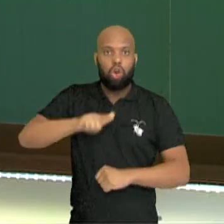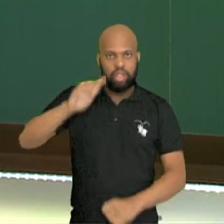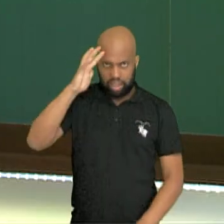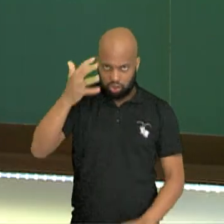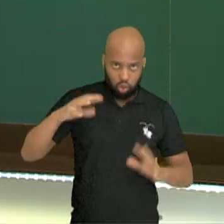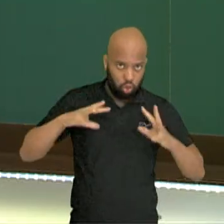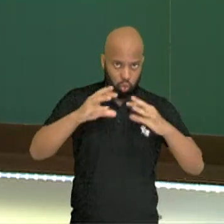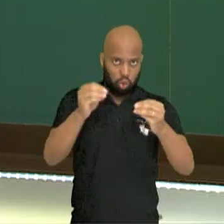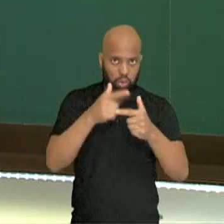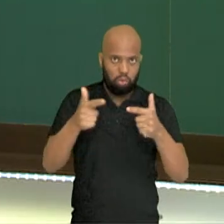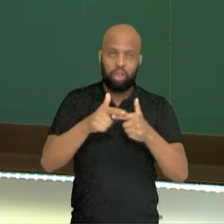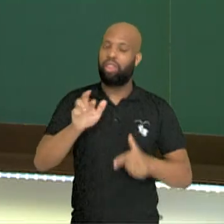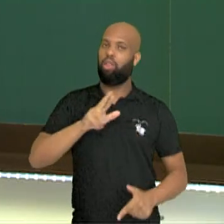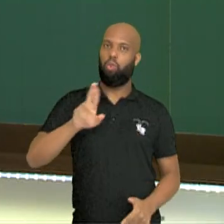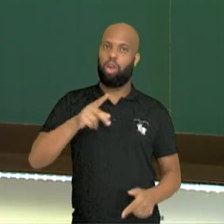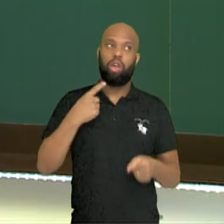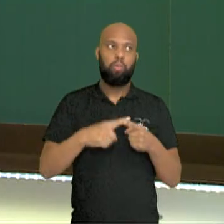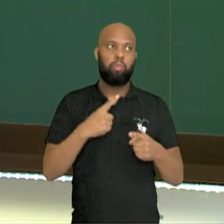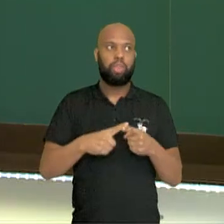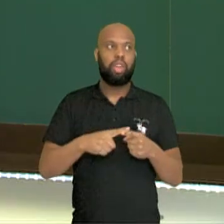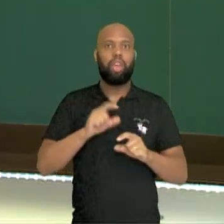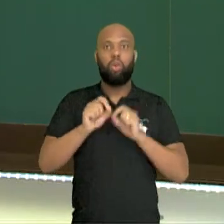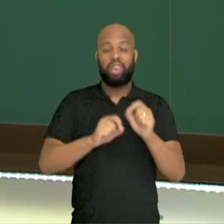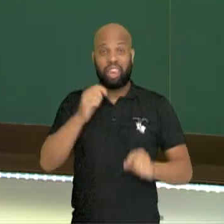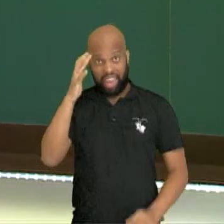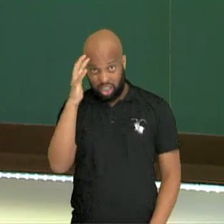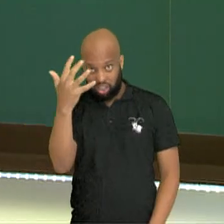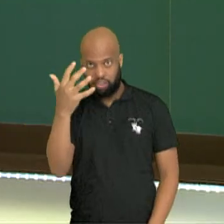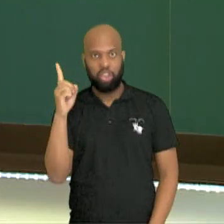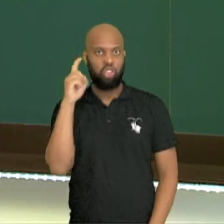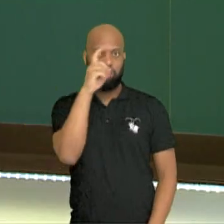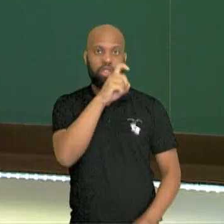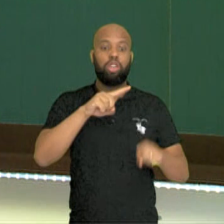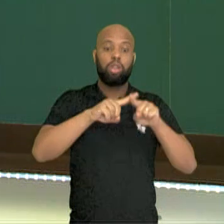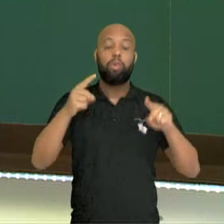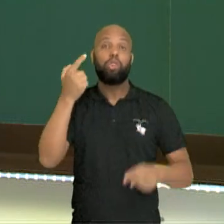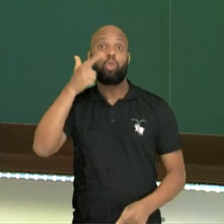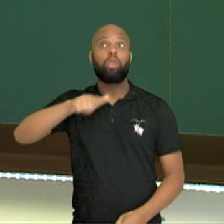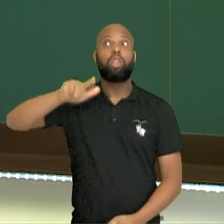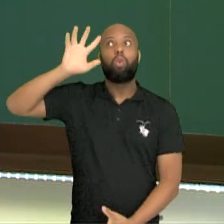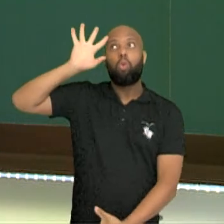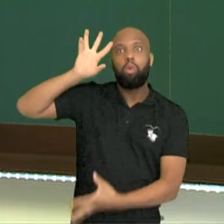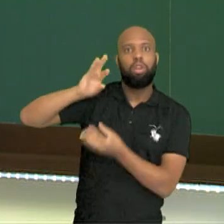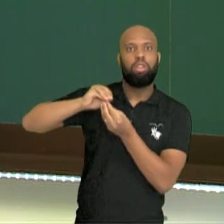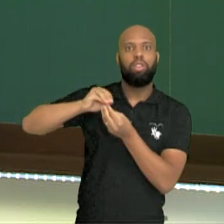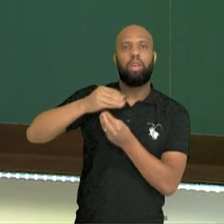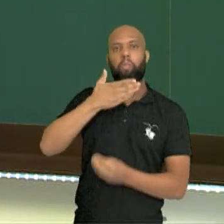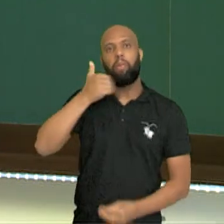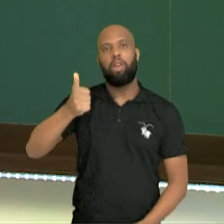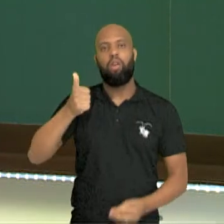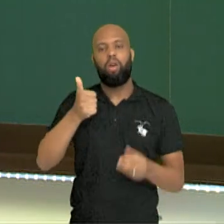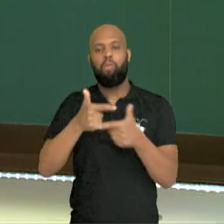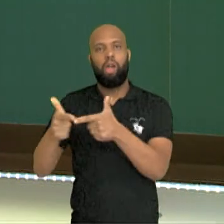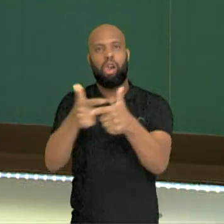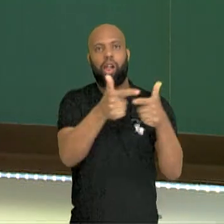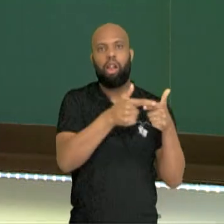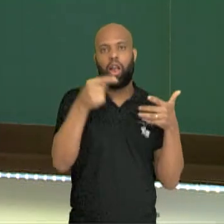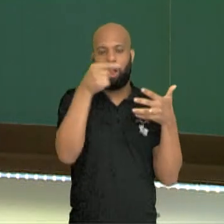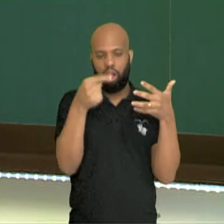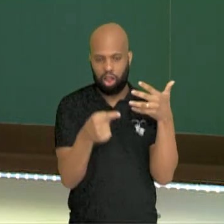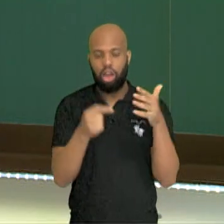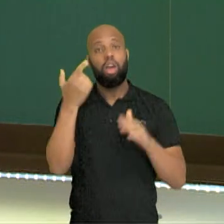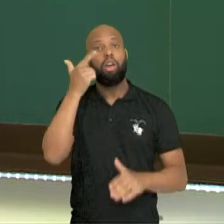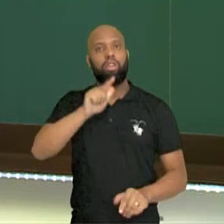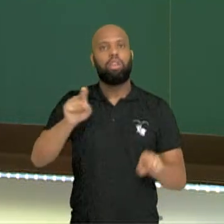problemas sociais. A resolução de problemas sociais é uma coisa muito mais complexa, mas ela consegue compreender melhor esses problemas. Ela